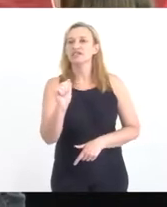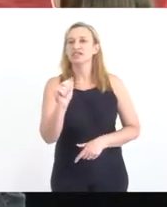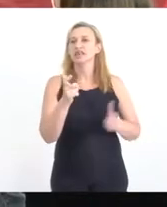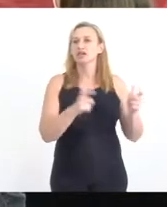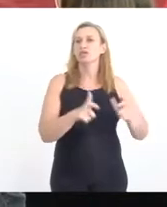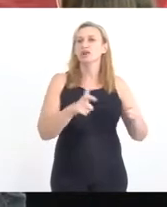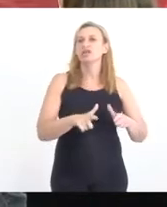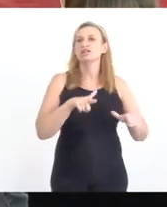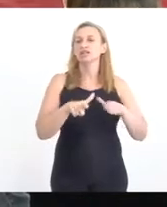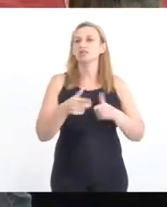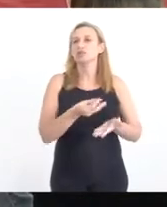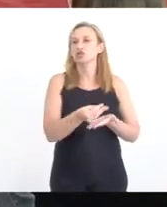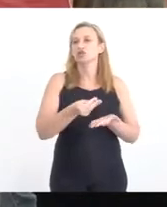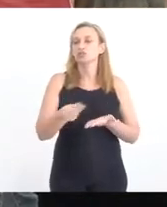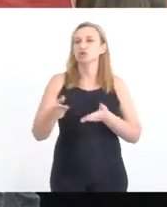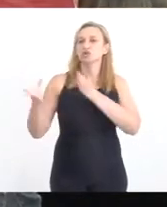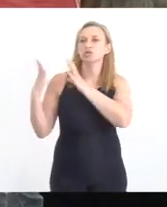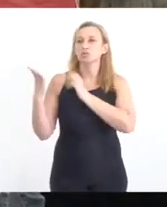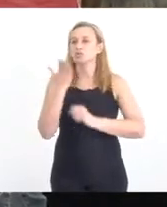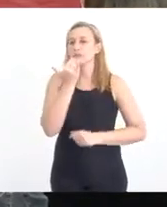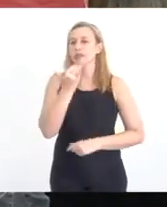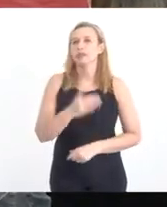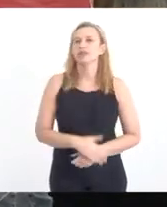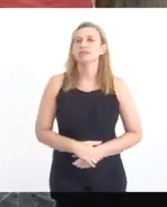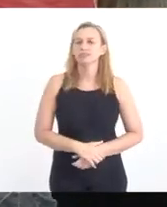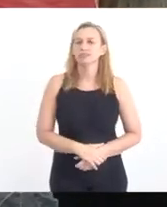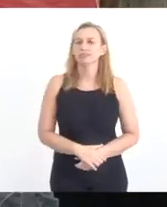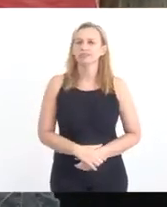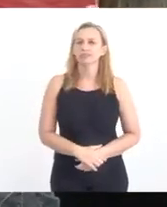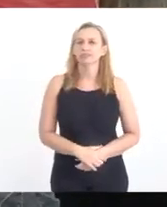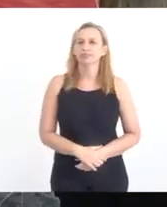espaço e trabalhou distribuindo cesta básica